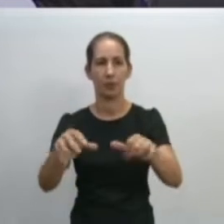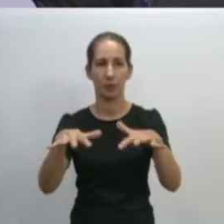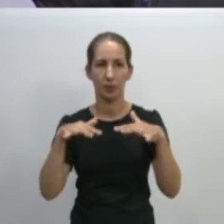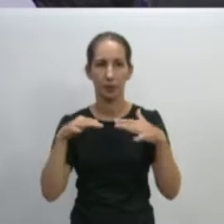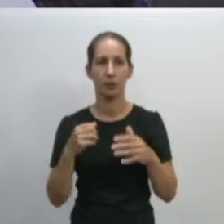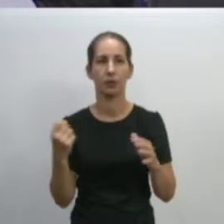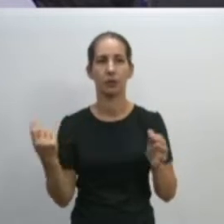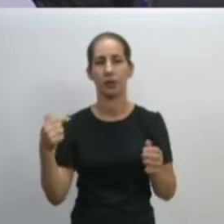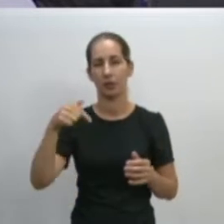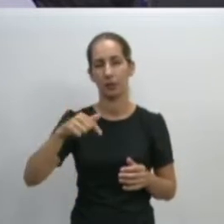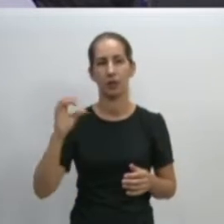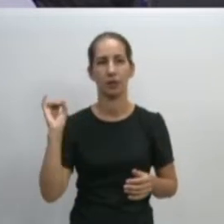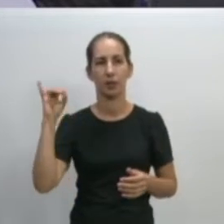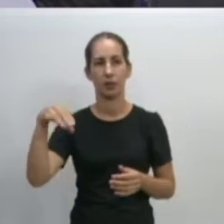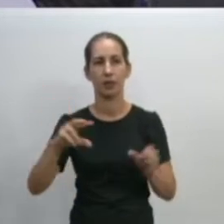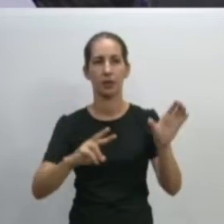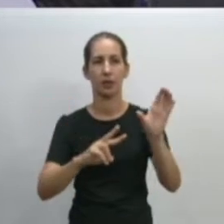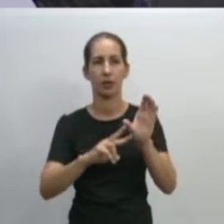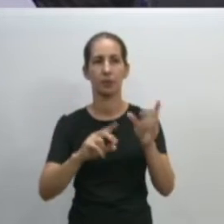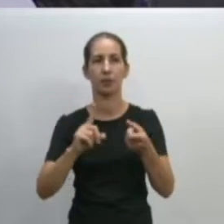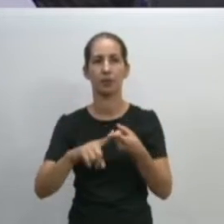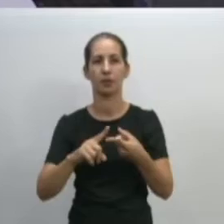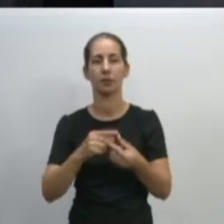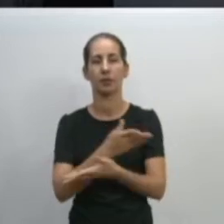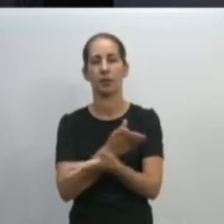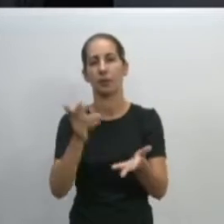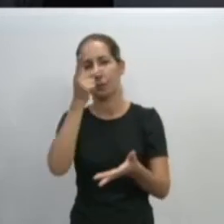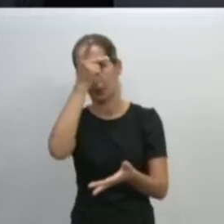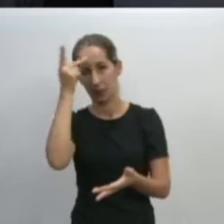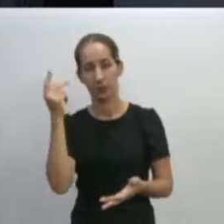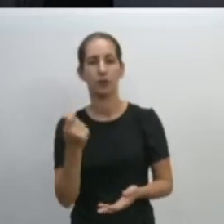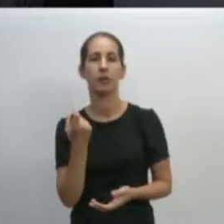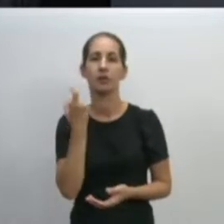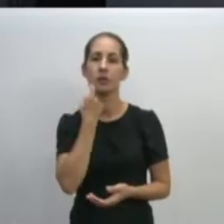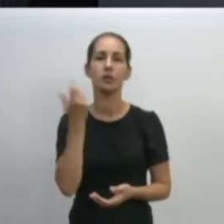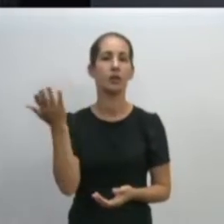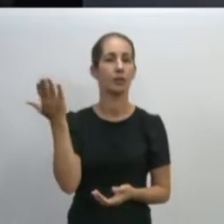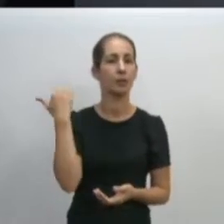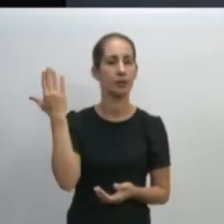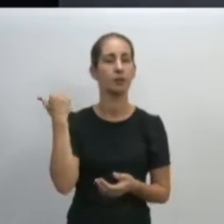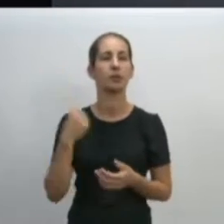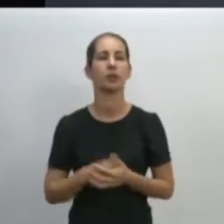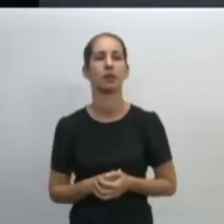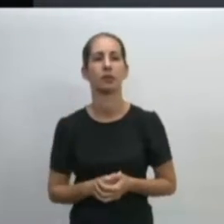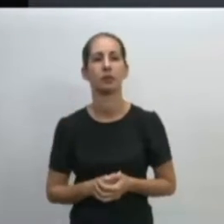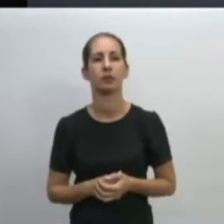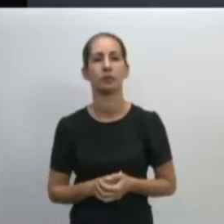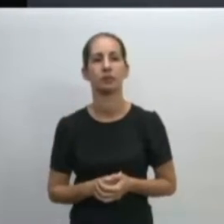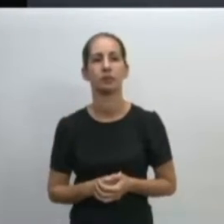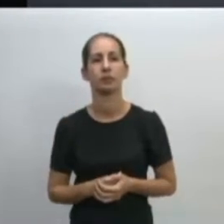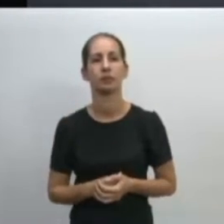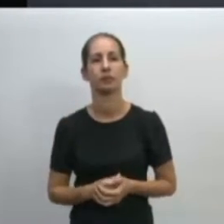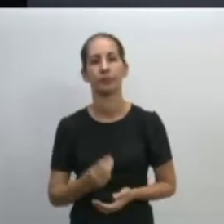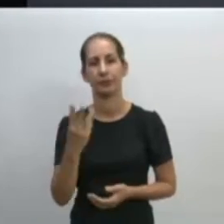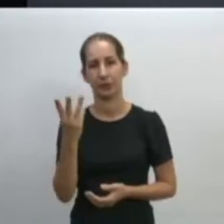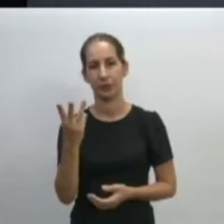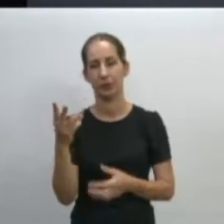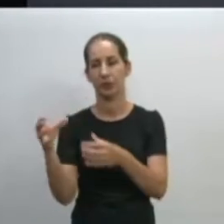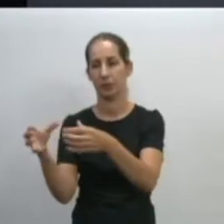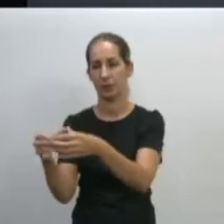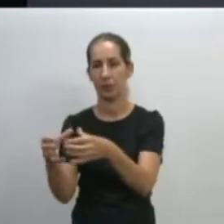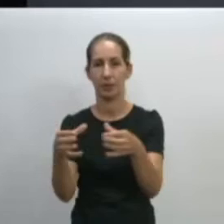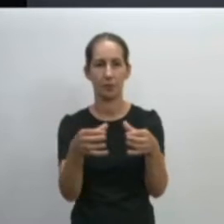à instituição Câmara Municipal, como também à população. Sexta-feira passada, estivemos com as três